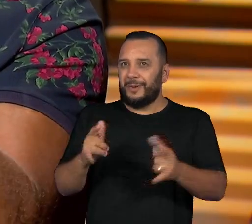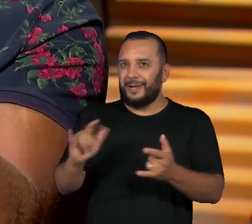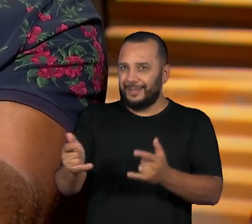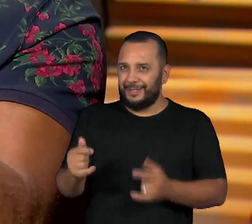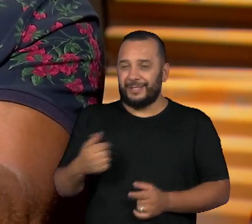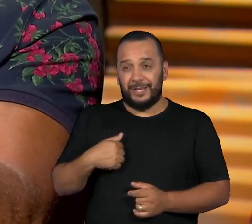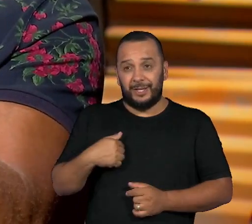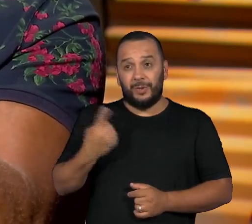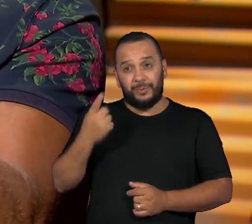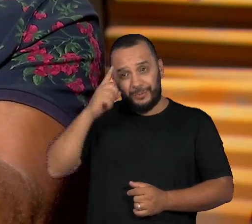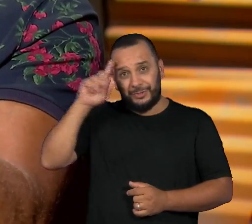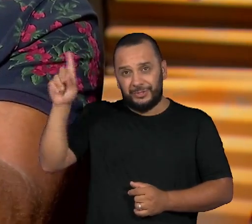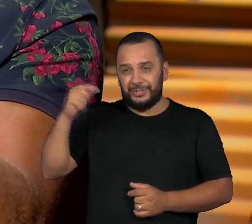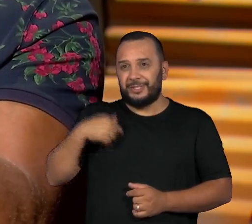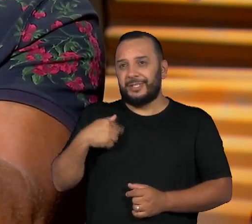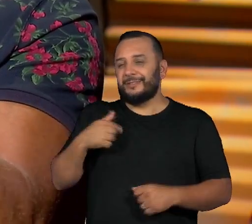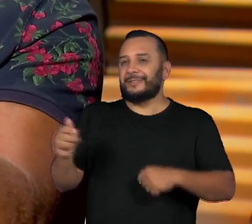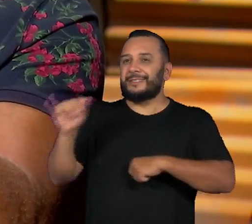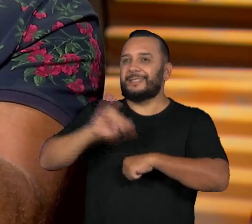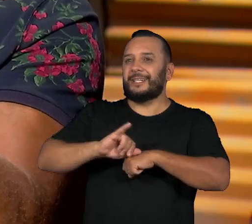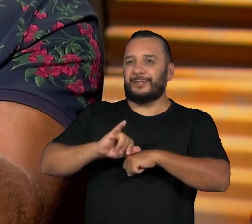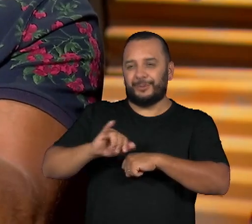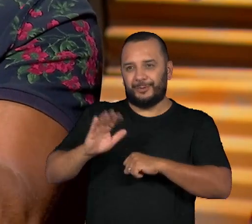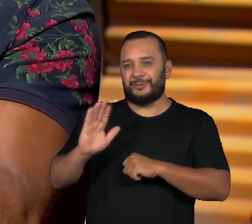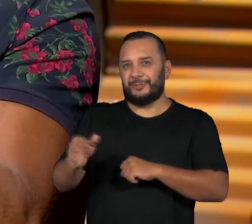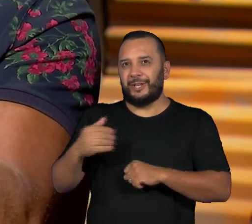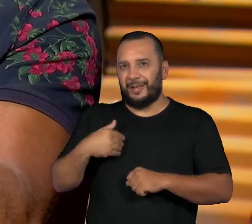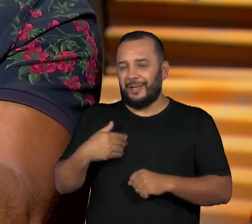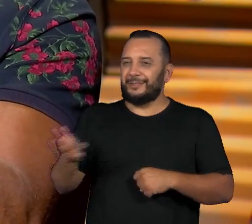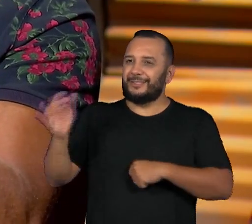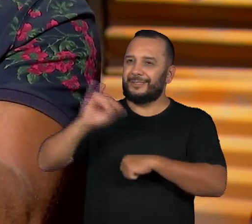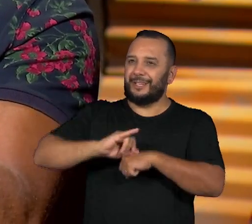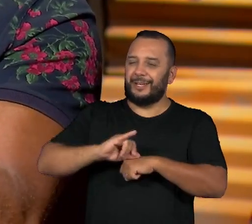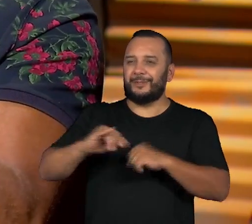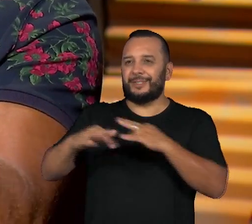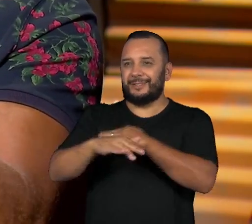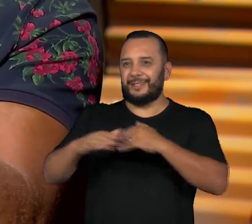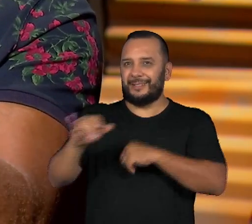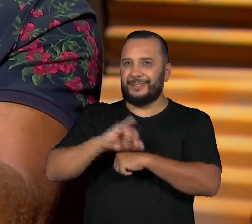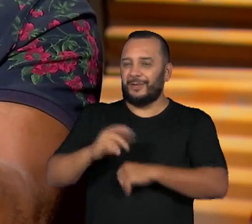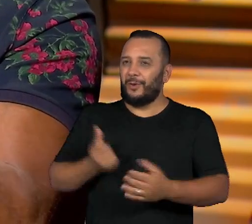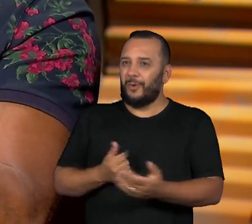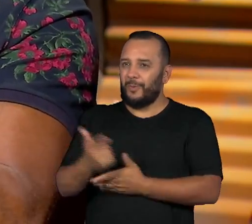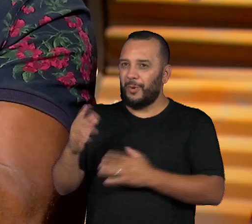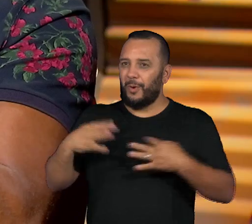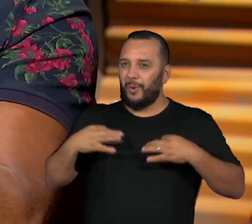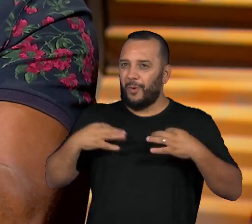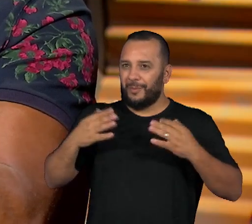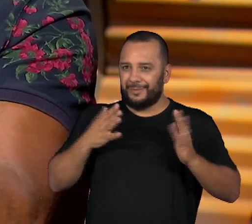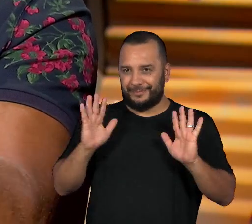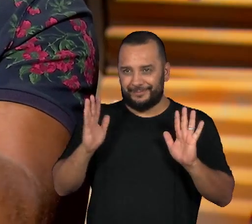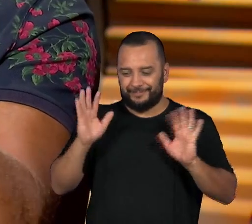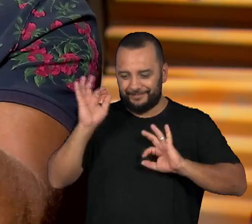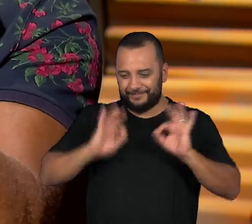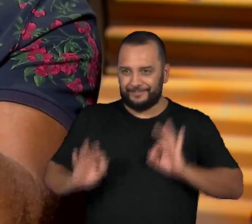Chegou um dia que ela me levou pro centro, né? Recebeu e tal. Aí me levou pro centro da cidade e comprou uma fantasia para mim.